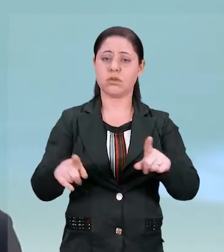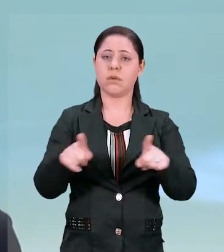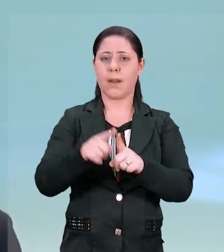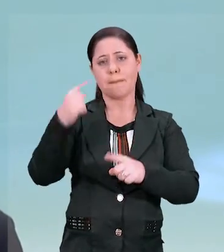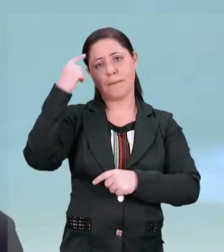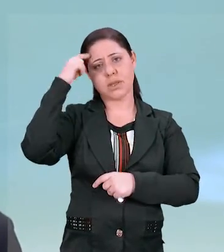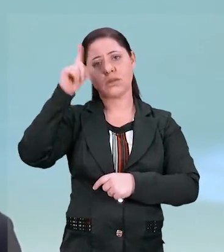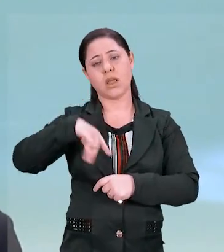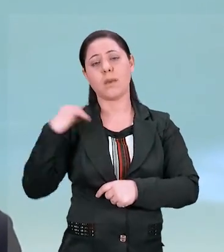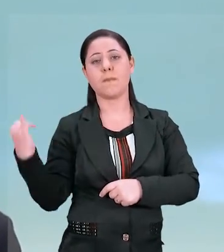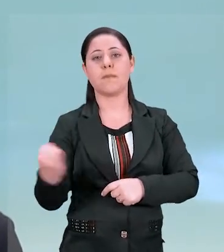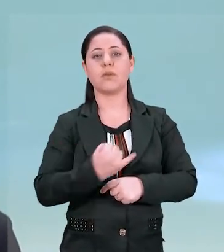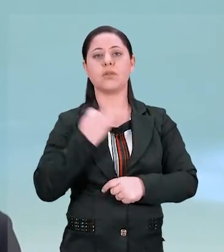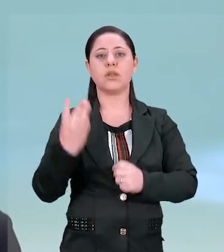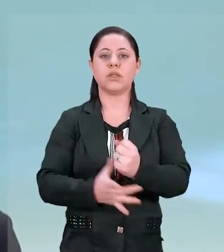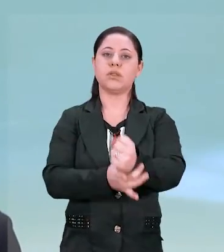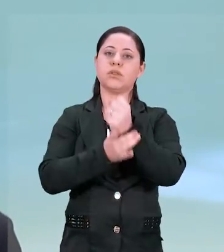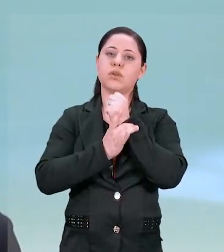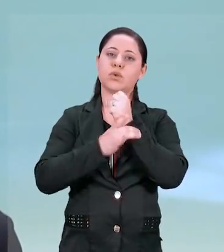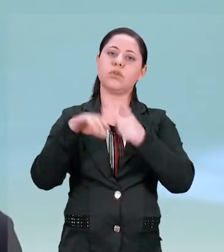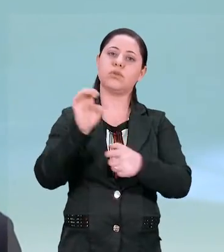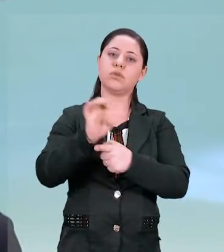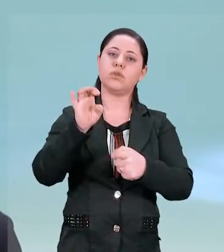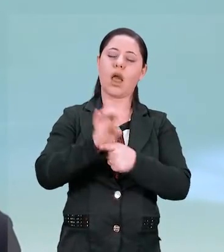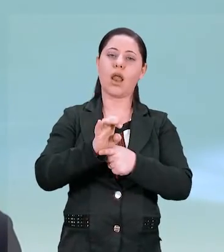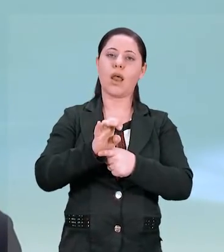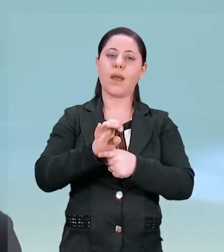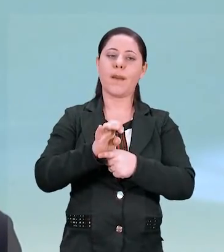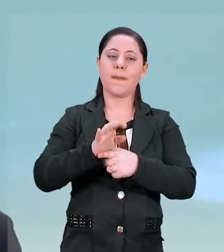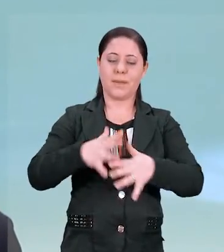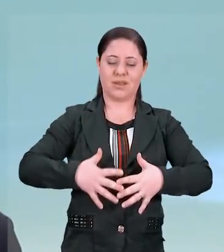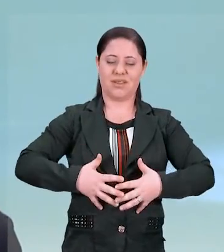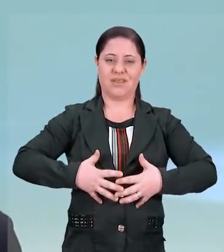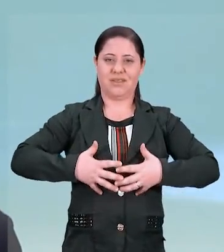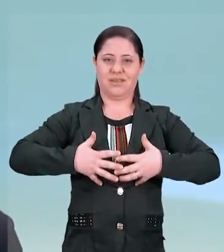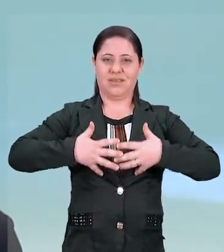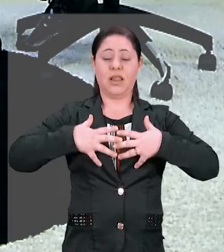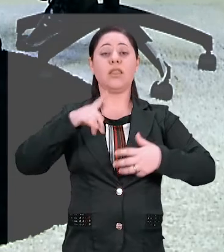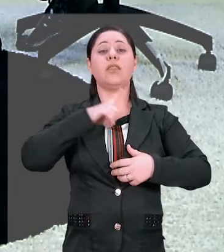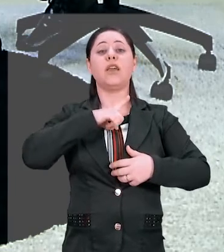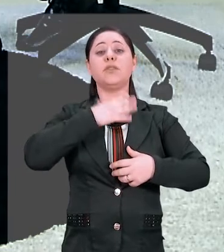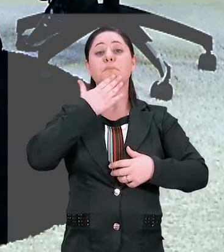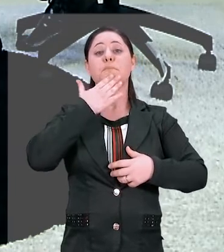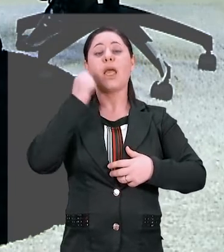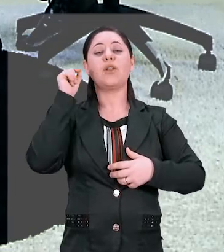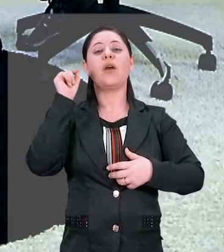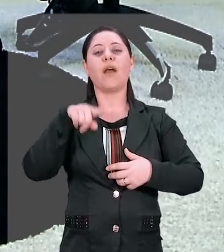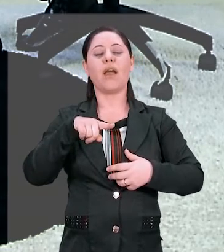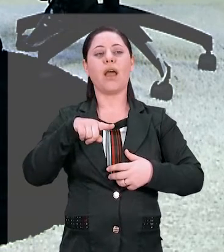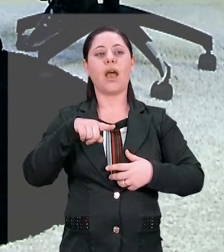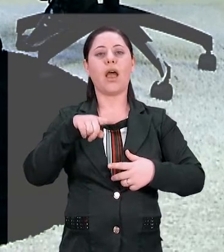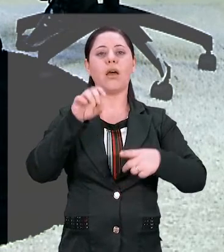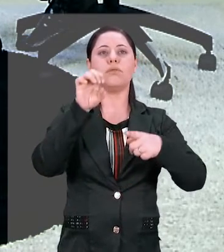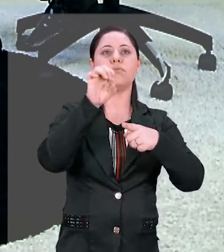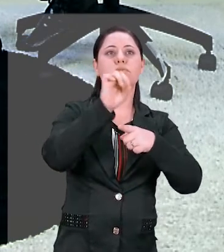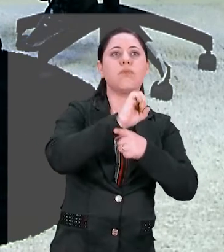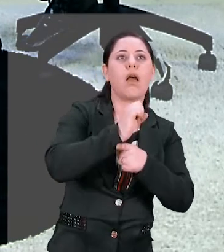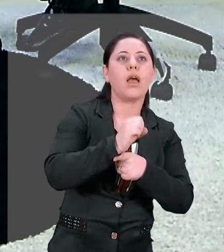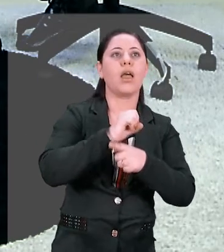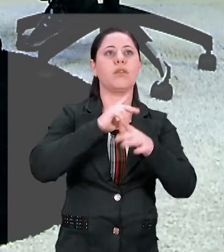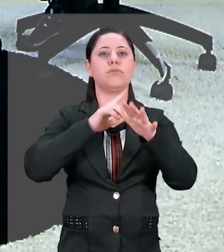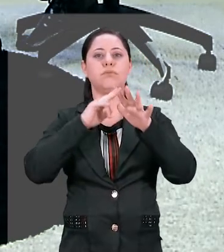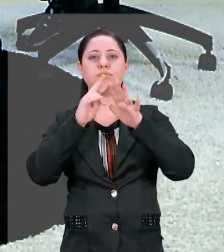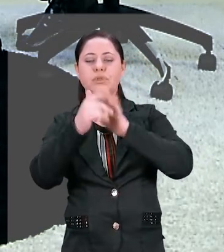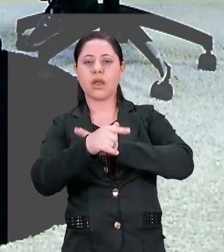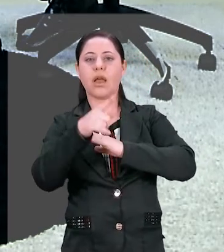que a segurança do nosso Estado mais se orgulha. O que ela tem de melhor? Além dos equipamentos, dos investimentos, são homens e